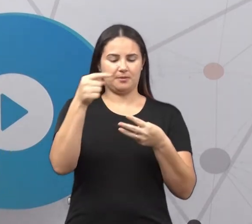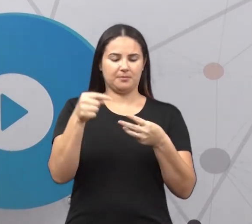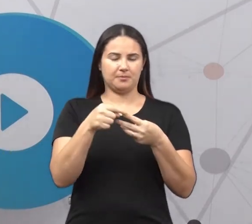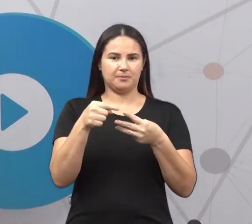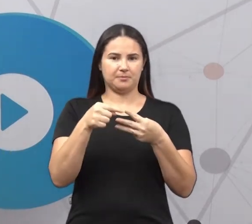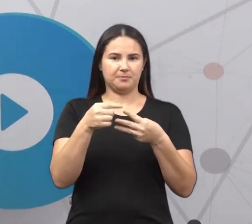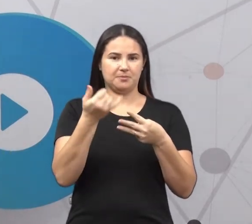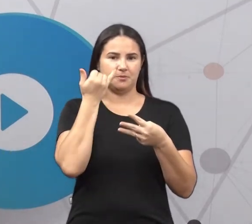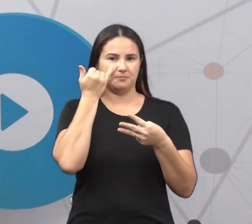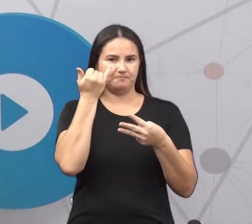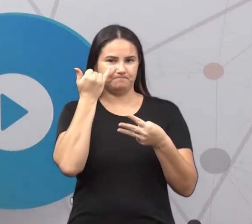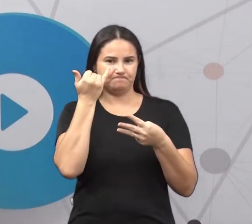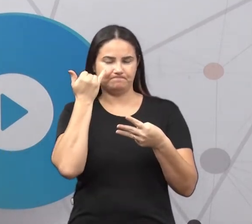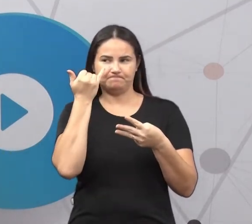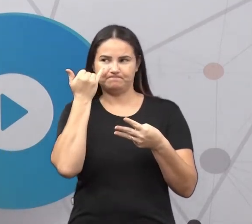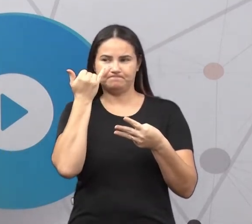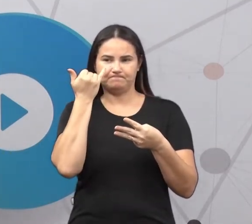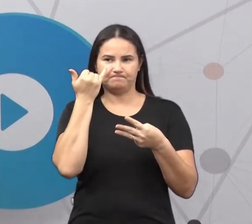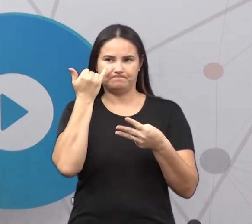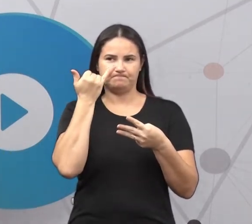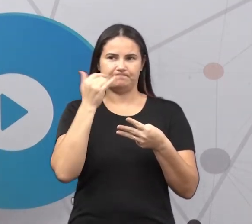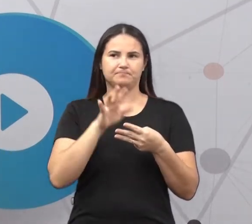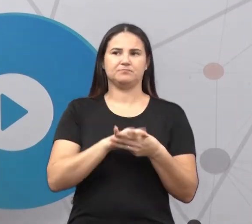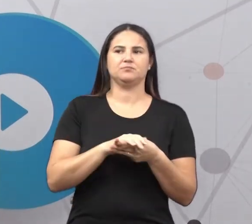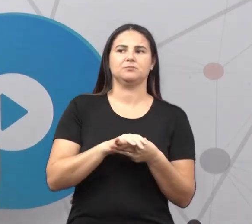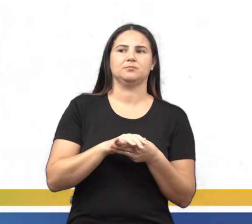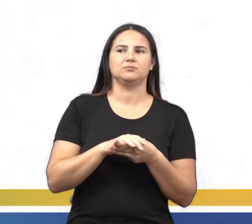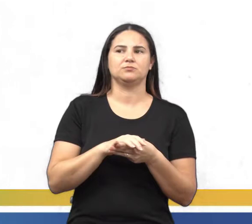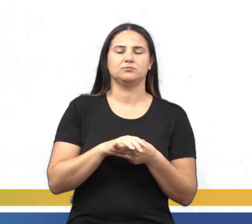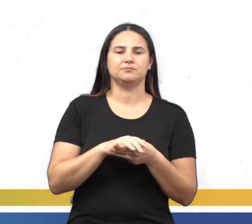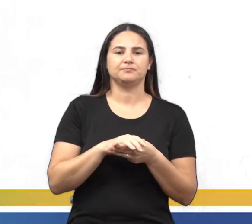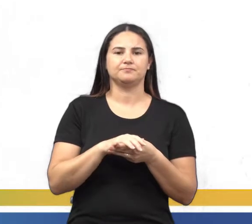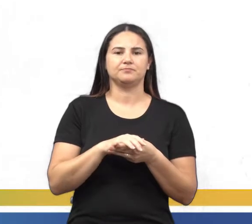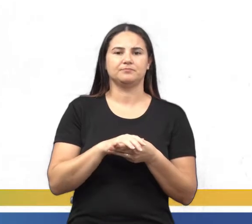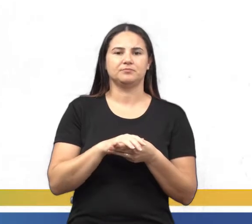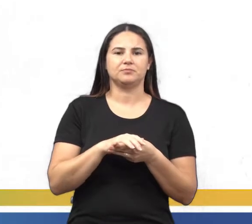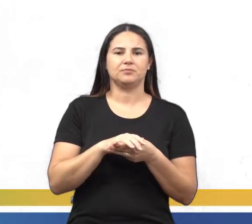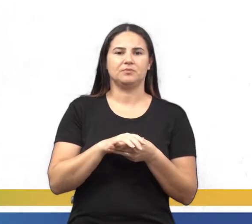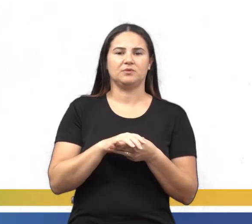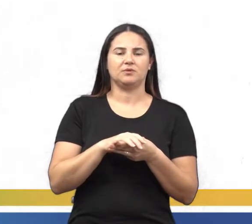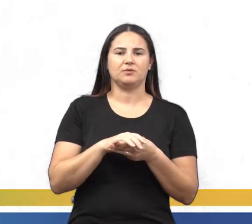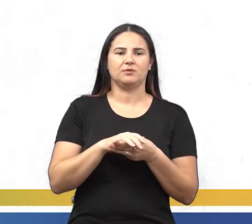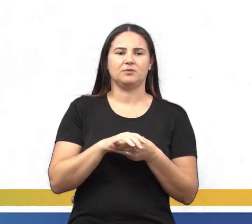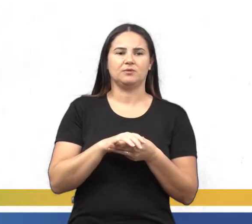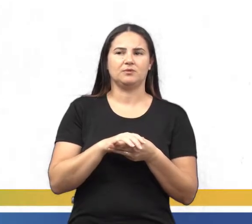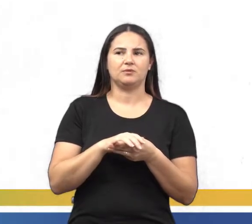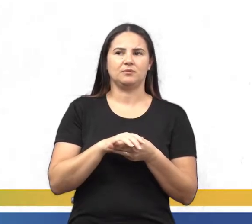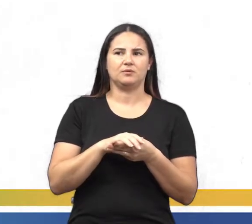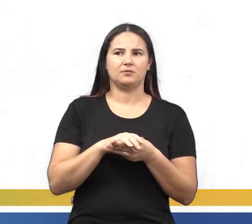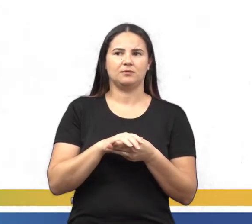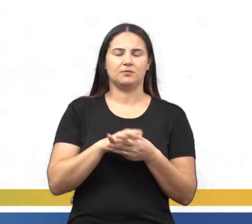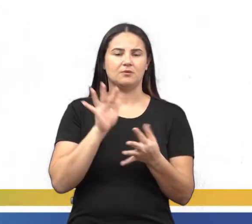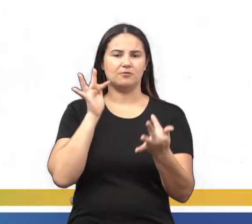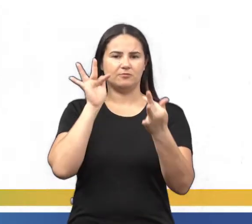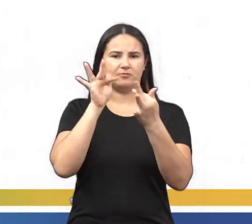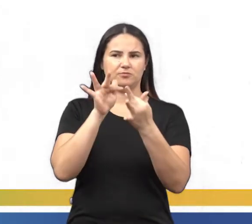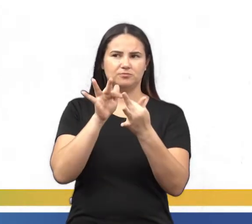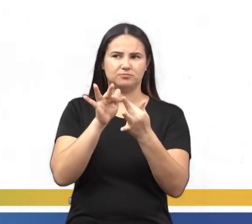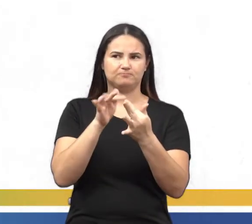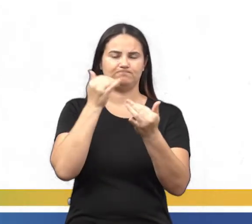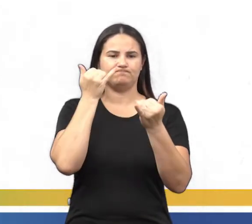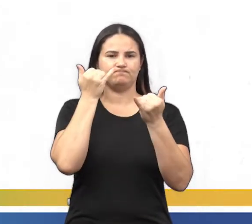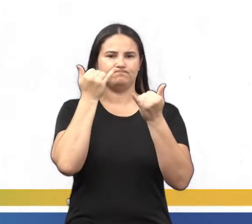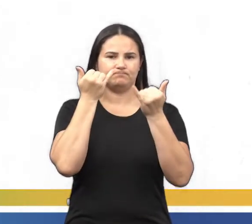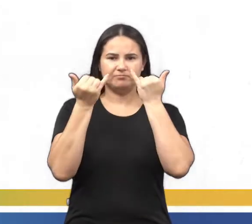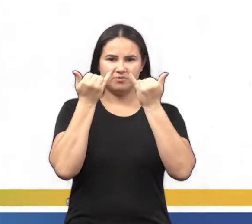função informativa. Por favor, observem aqui na tela. Função informativa ou referencial. Tem